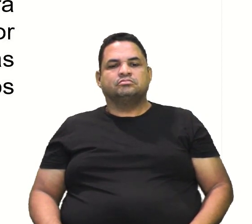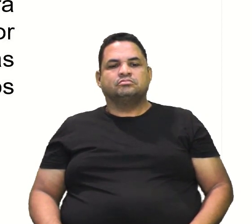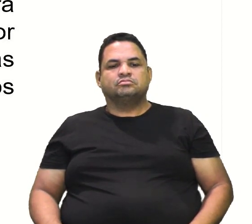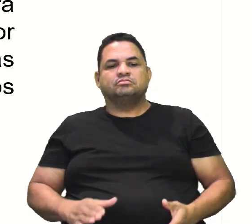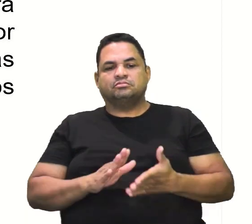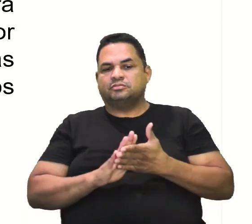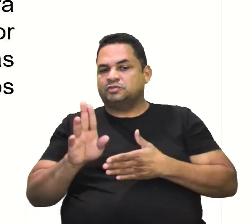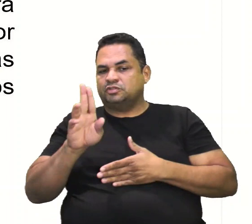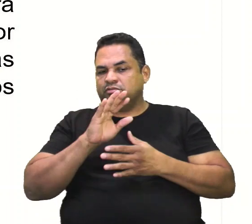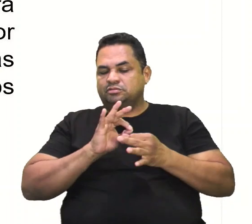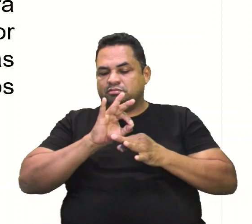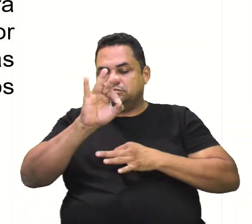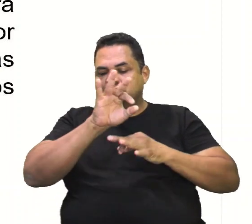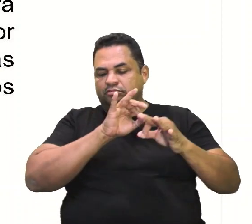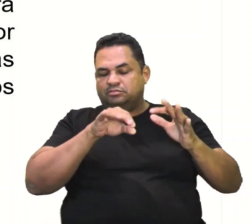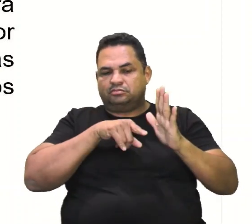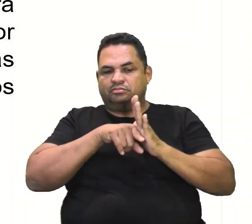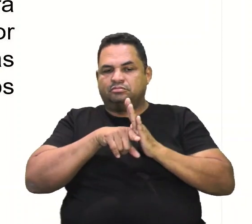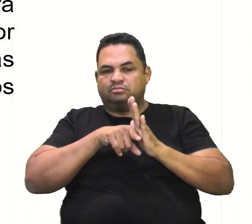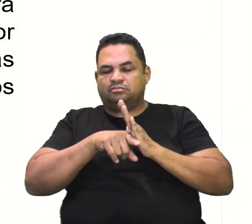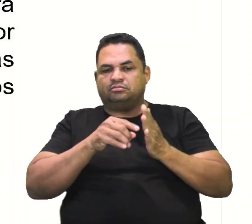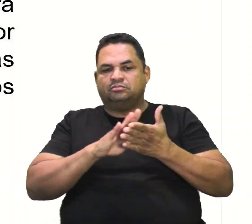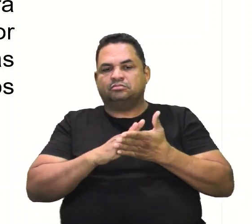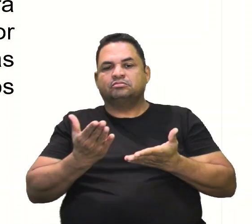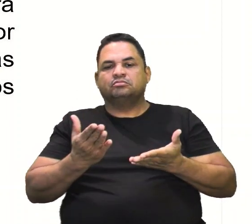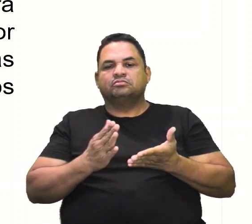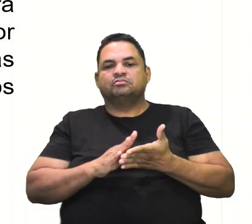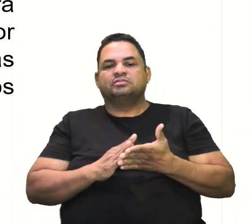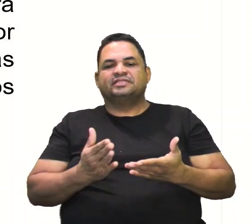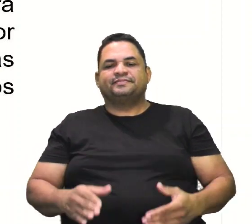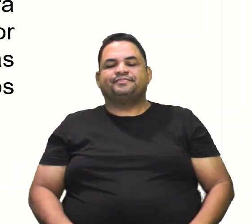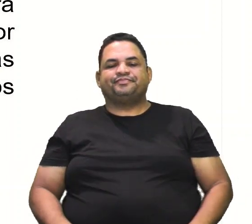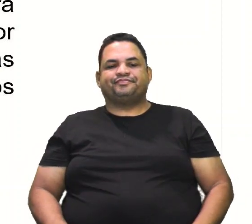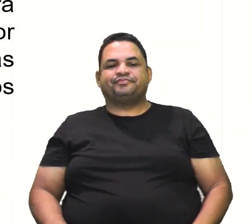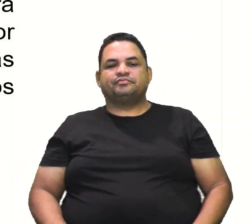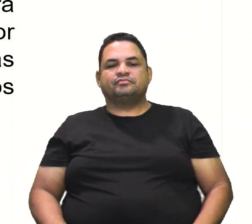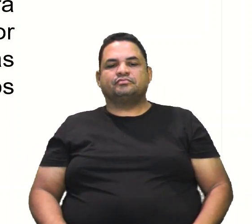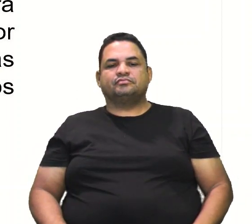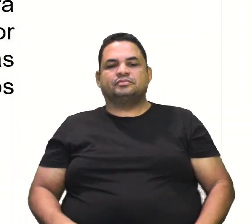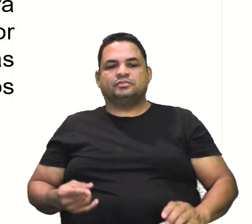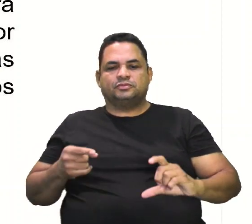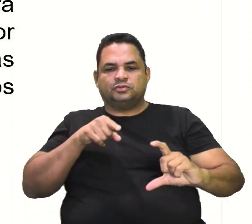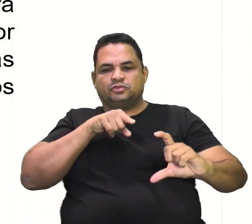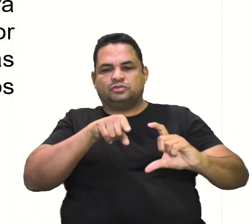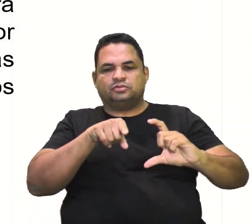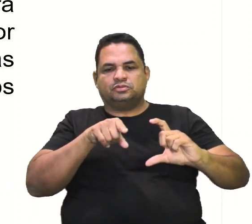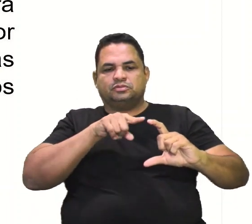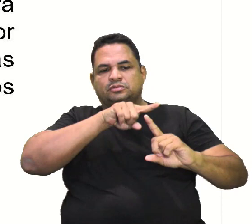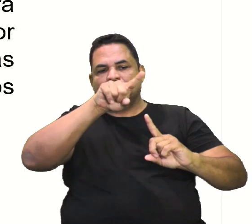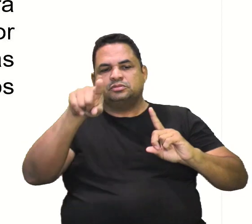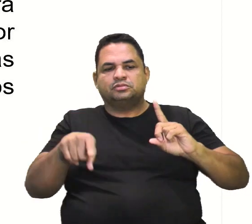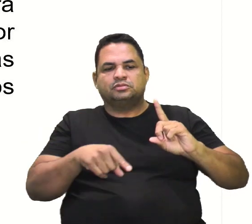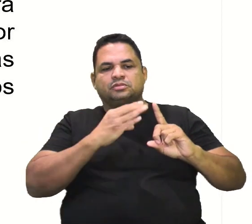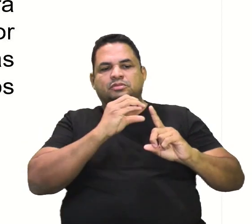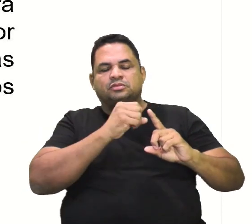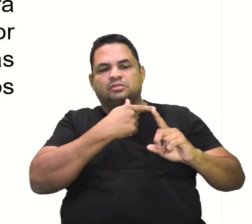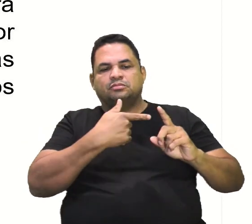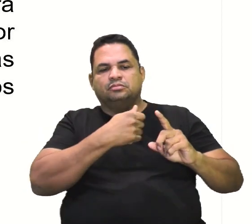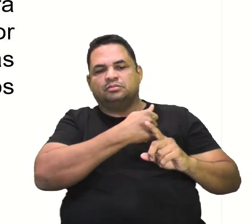analítica também, né? Porque está no plano cartesiano, né? O centro da circunferência será 0 e menos